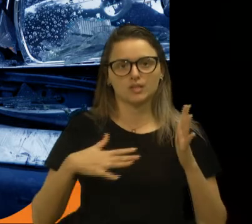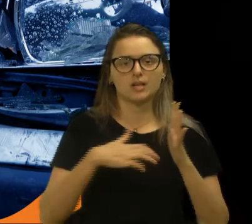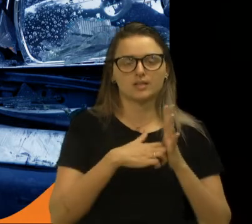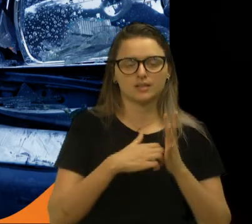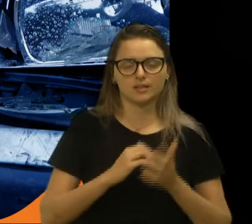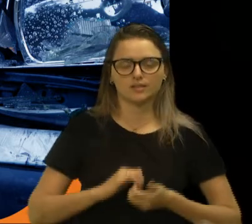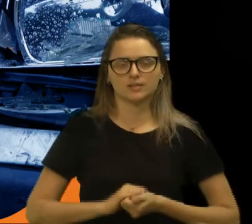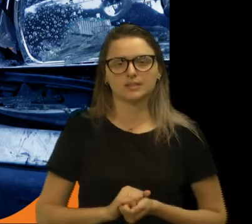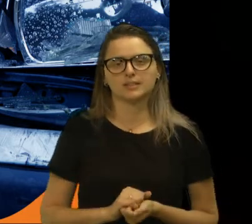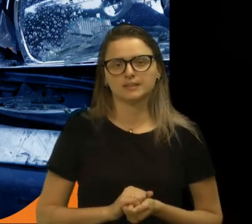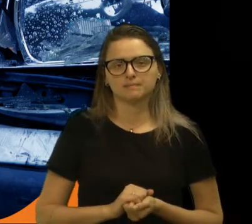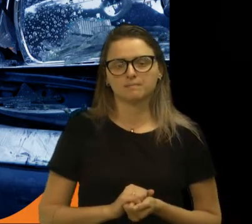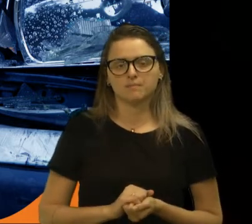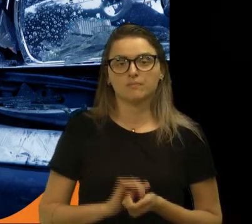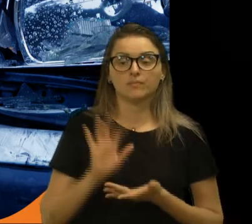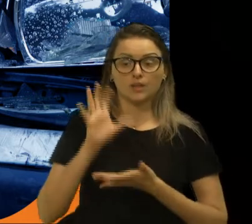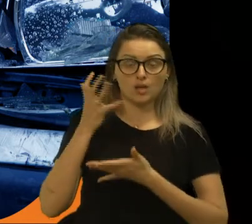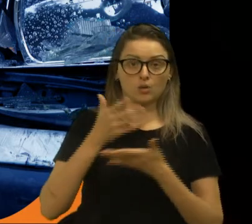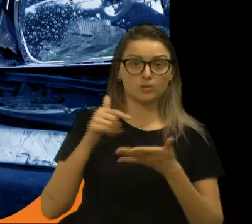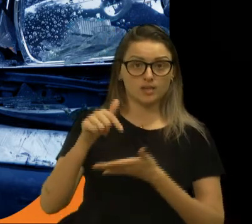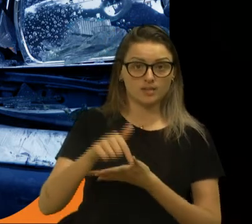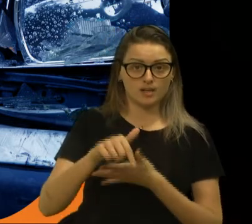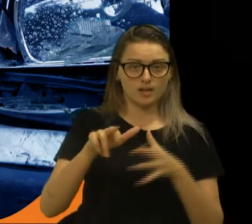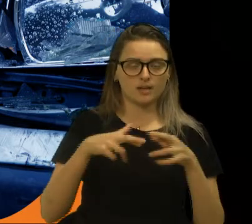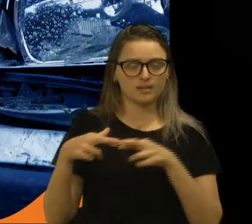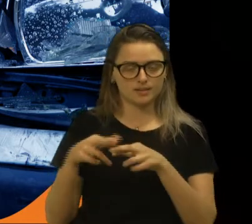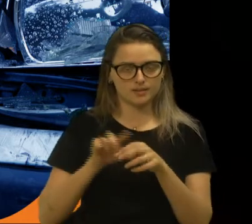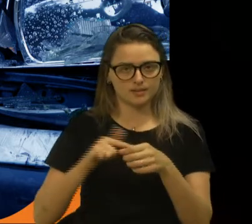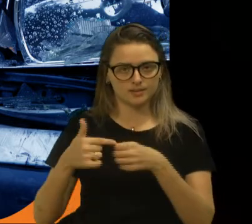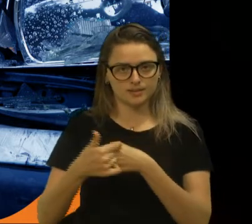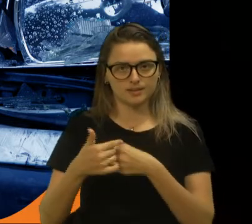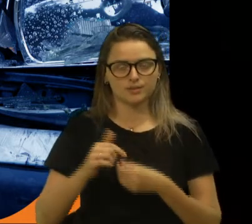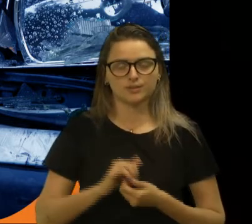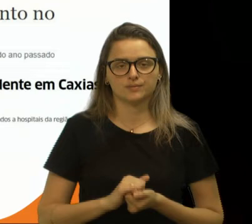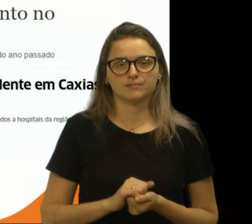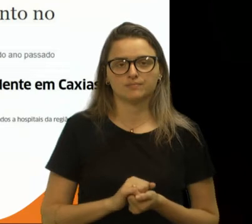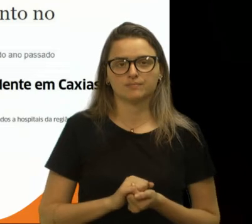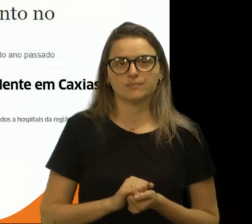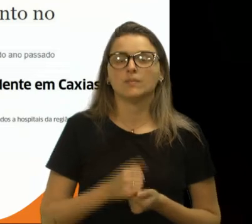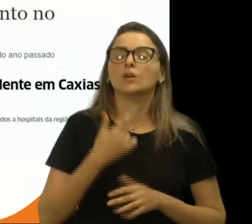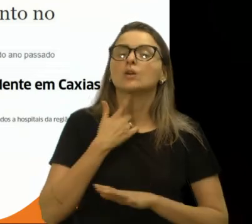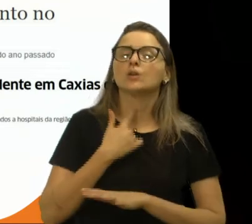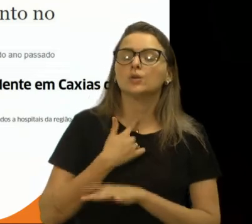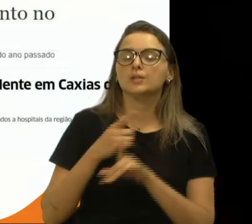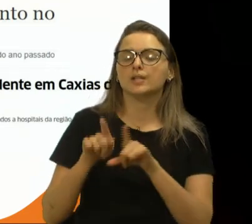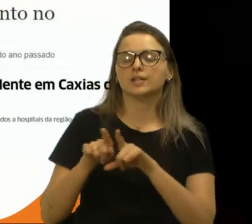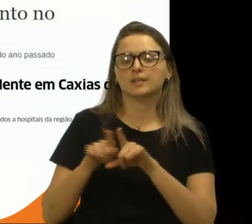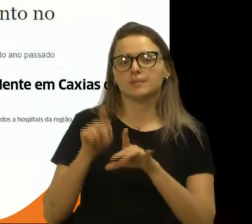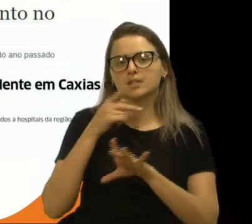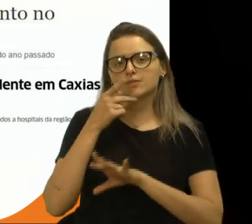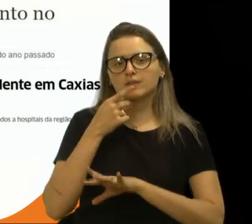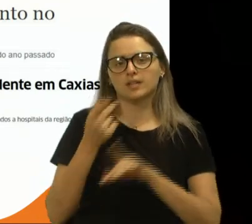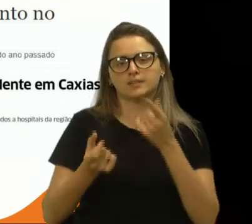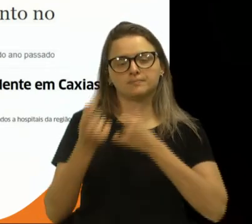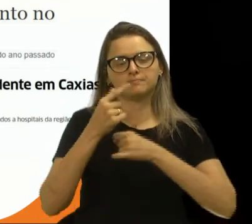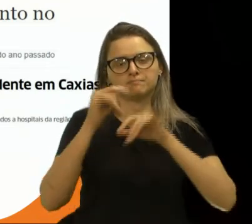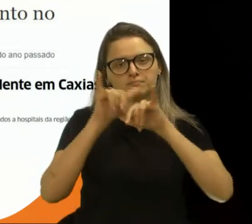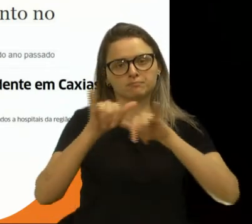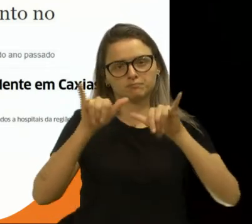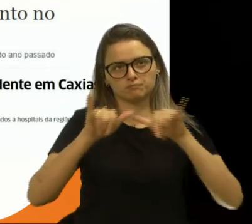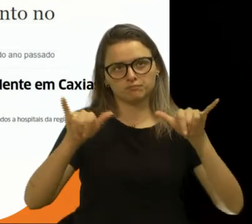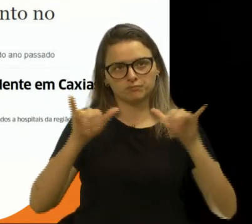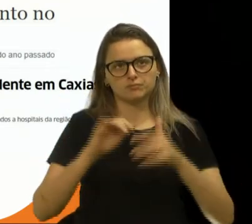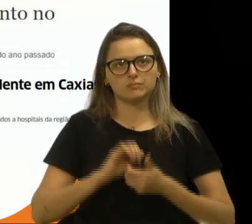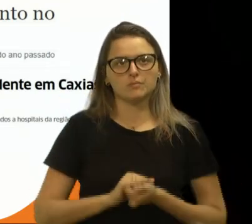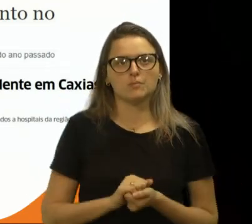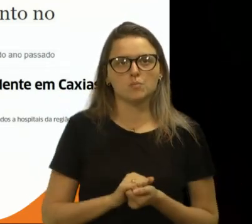de acidentes que vem ocorrendo aqui na nossa cidade. Eu gostaria de destacar algumas manchetes